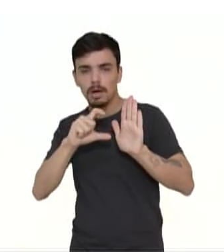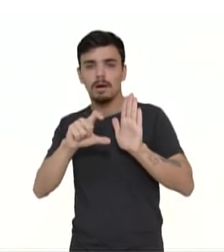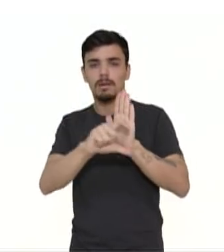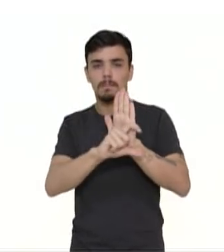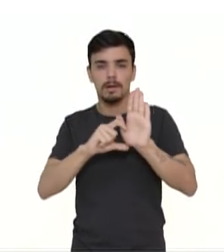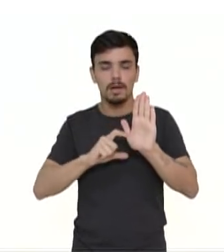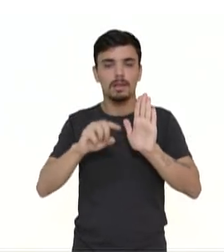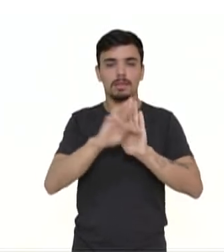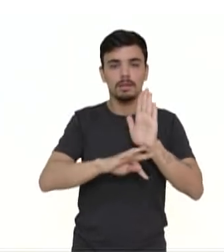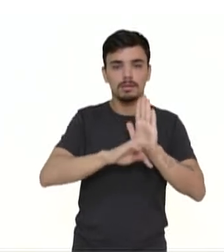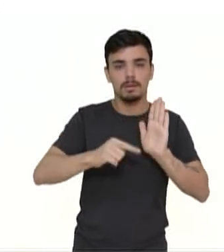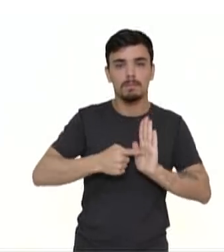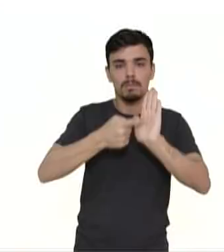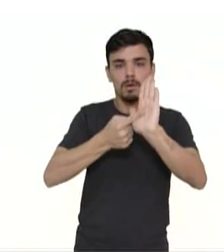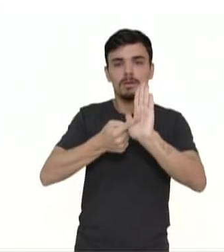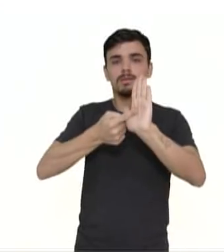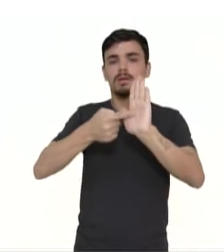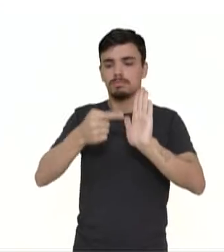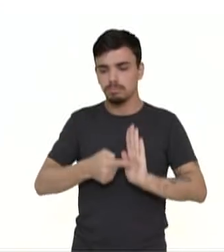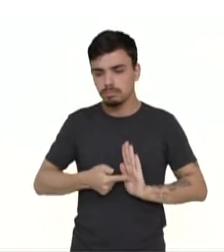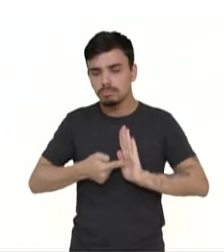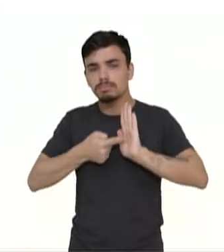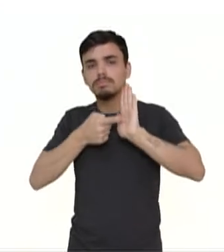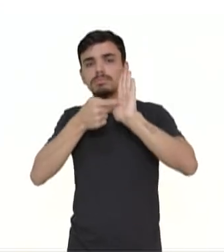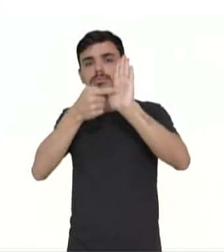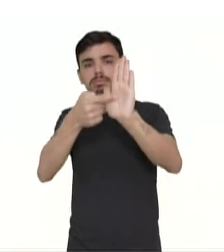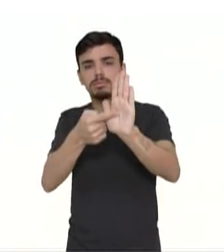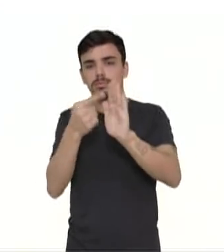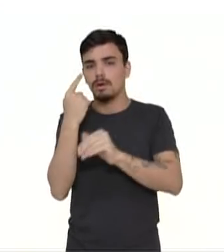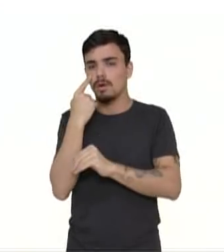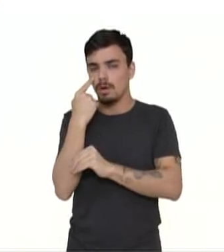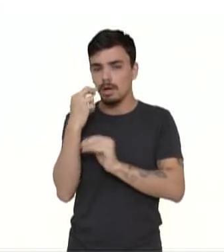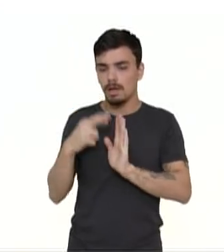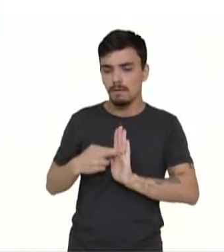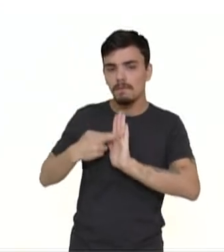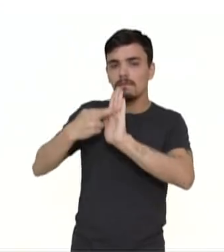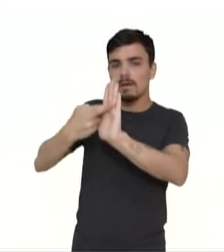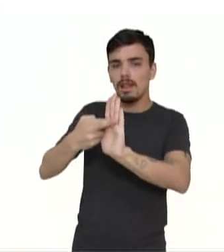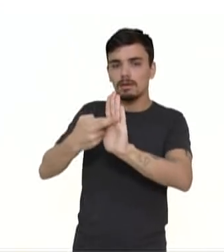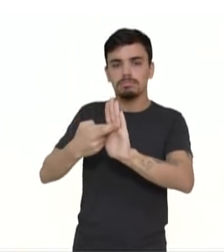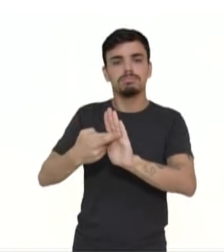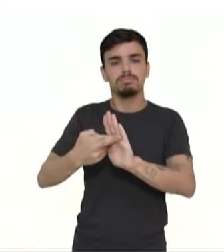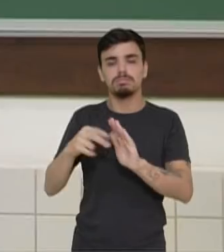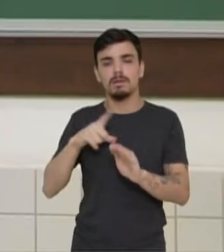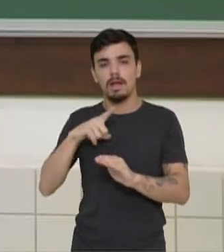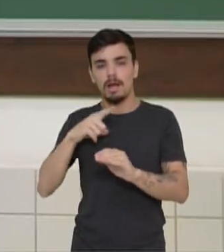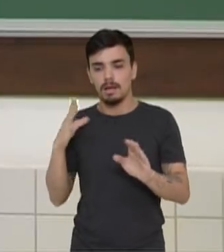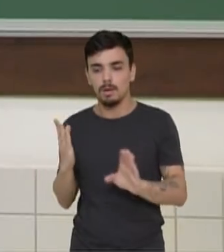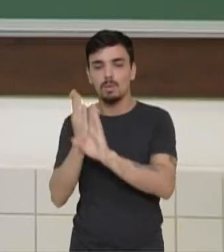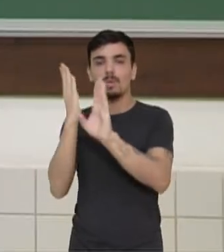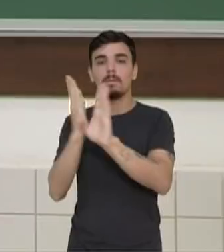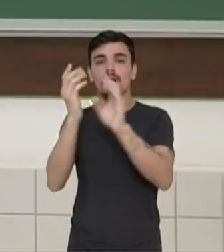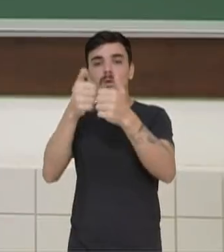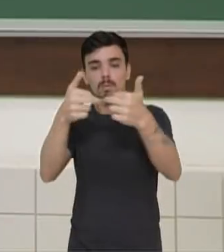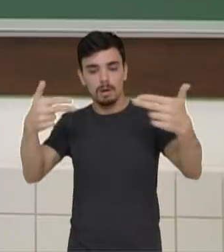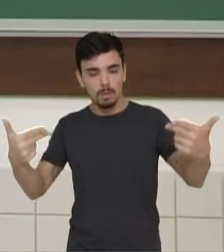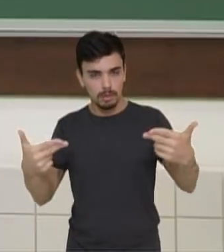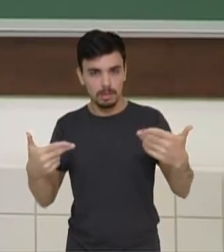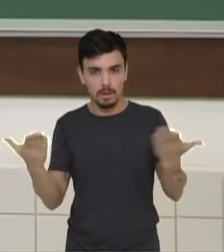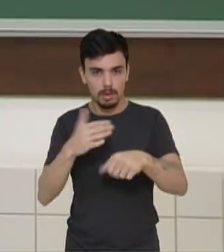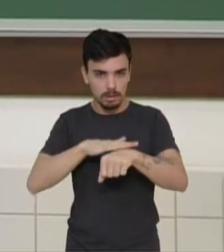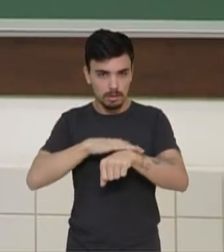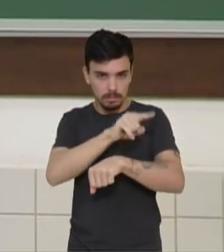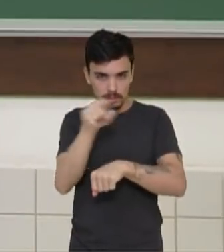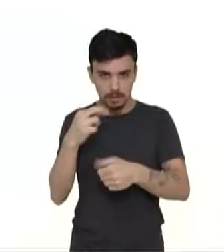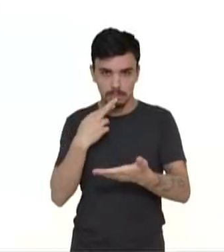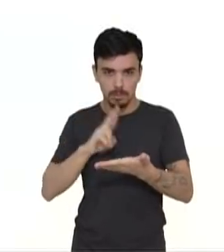um momento de revelação, de epifania? Tá? Então lembrem-se que epifania é uma descoberta de algo. Um tempo para mais